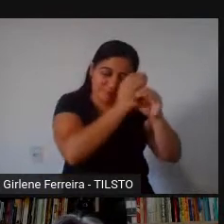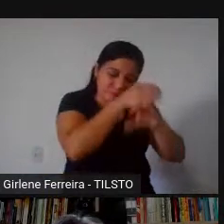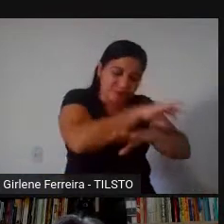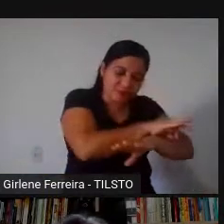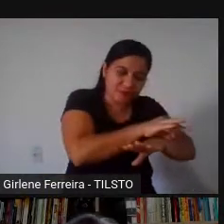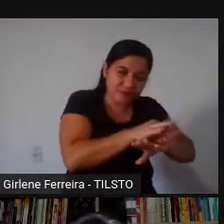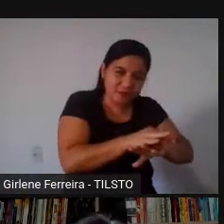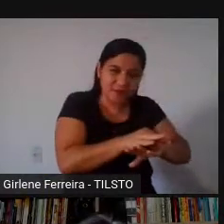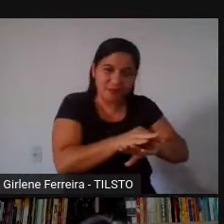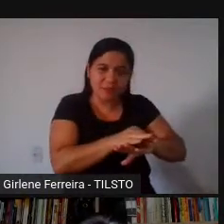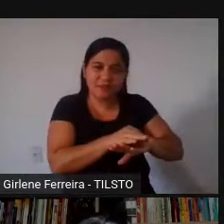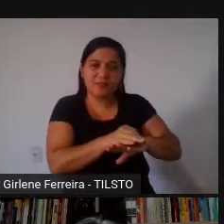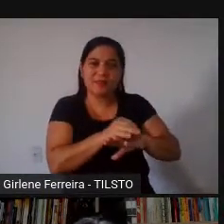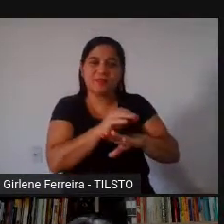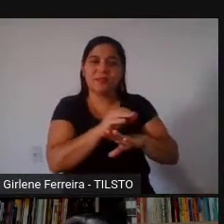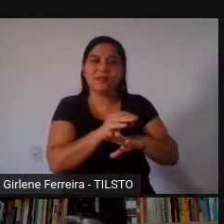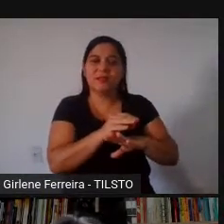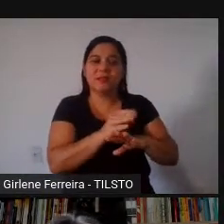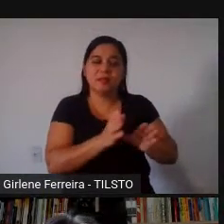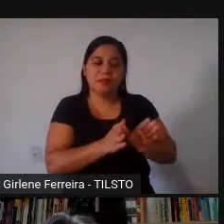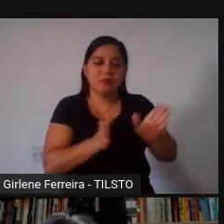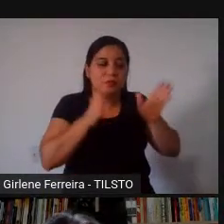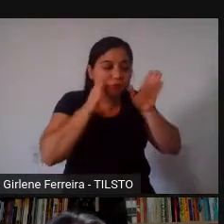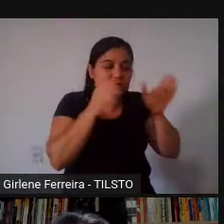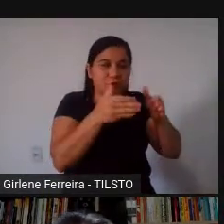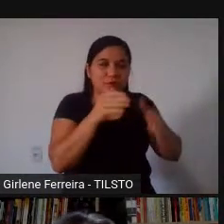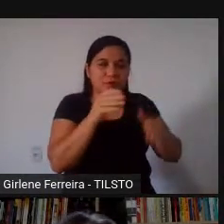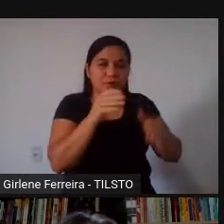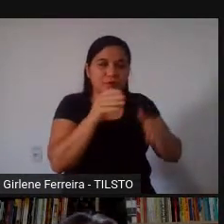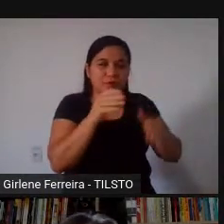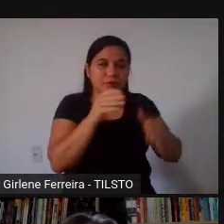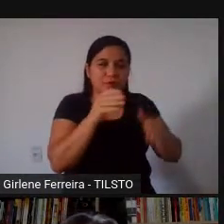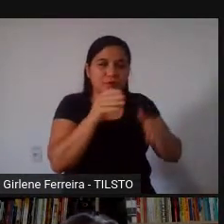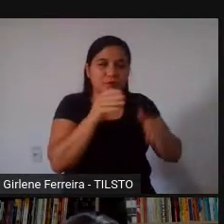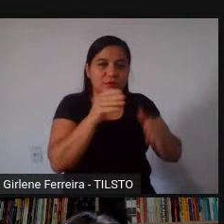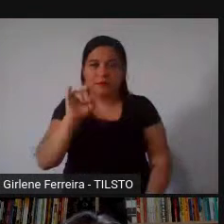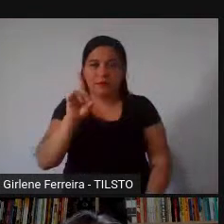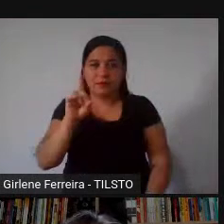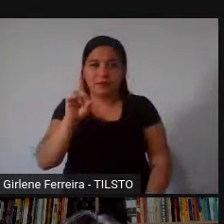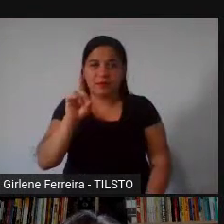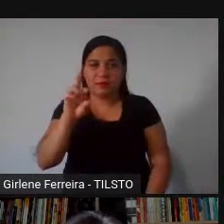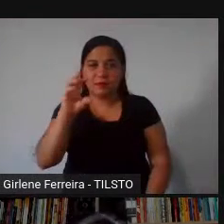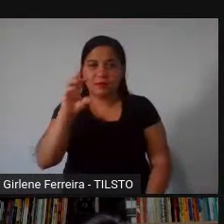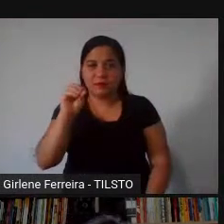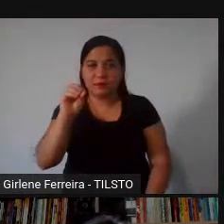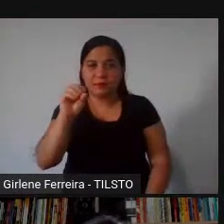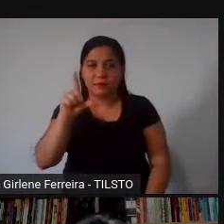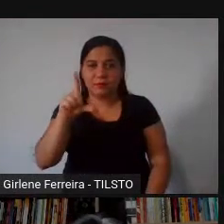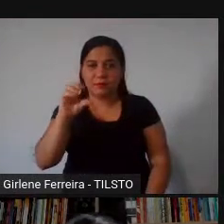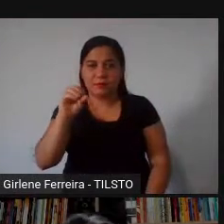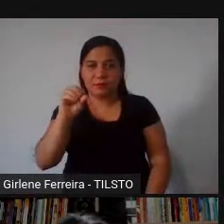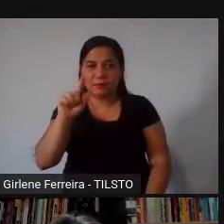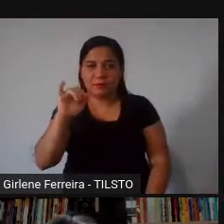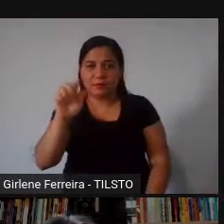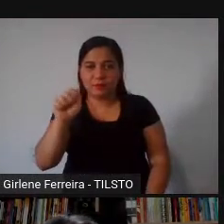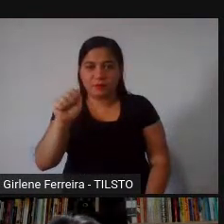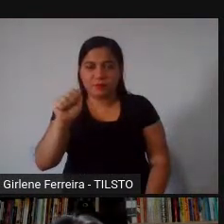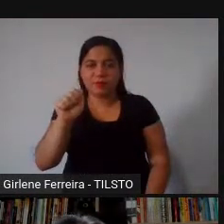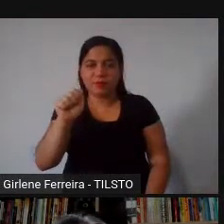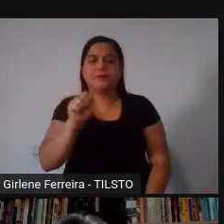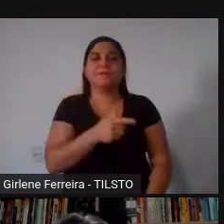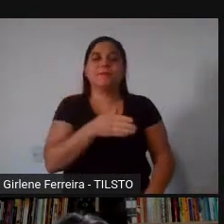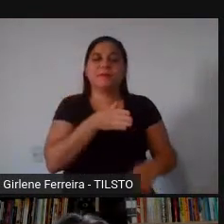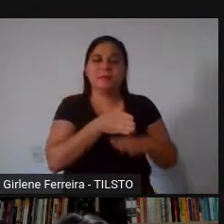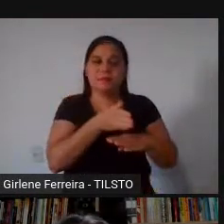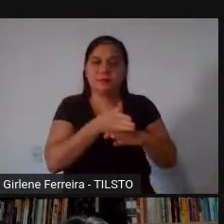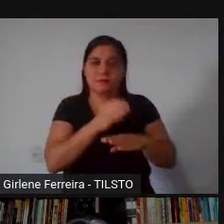ramo da hidrologia, já está envolvido em projetos bem bacanas, mas de que a participação na UBMEP,